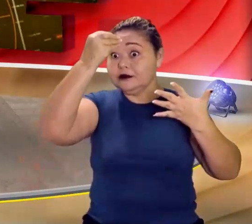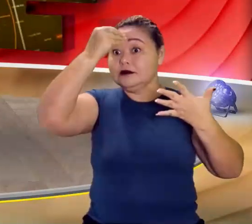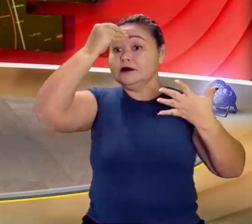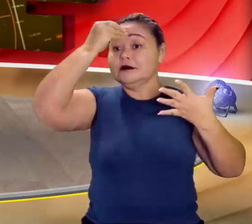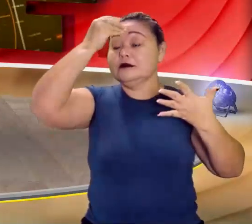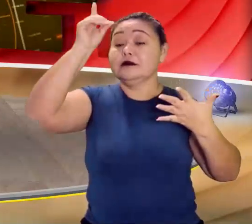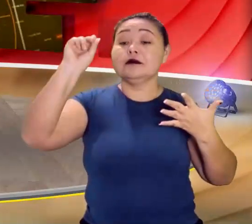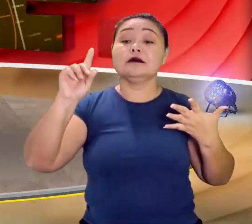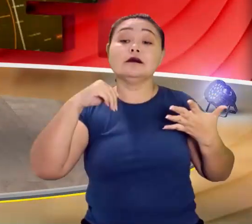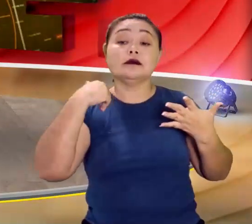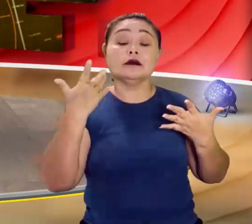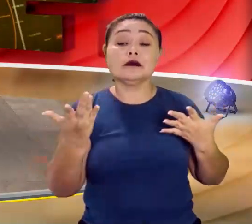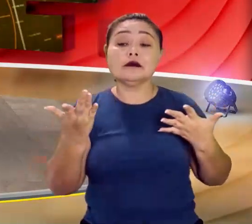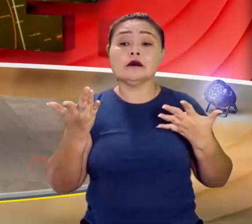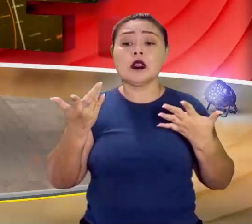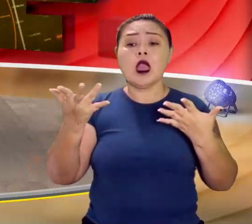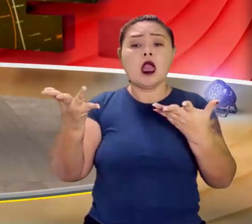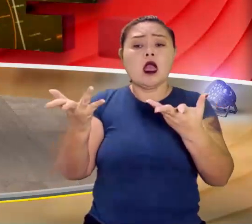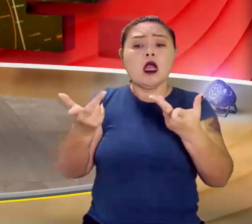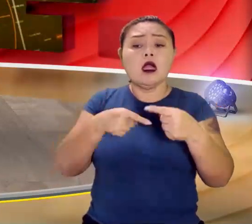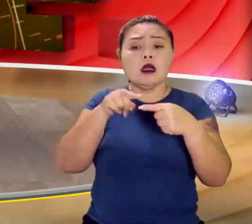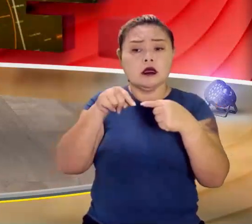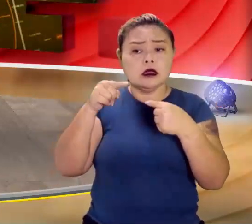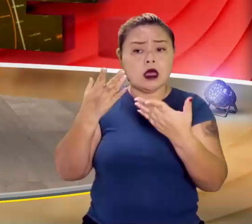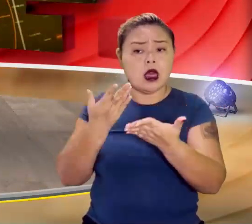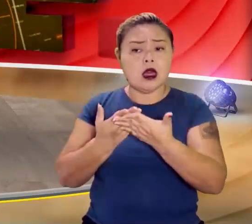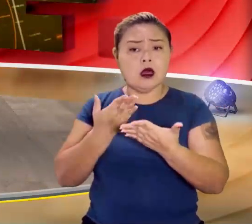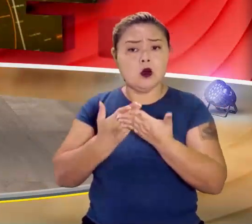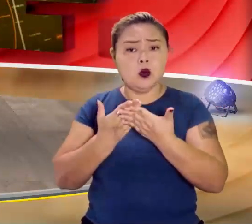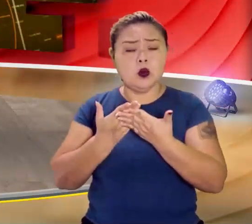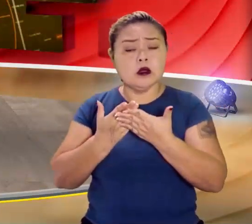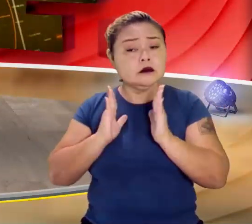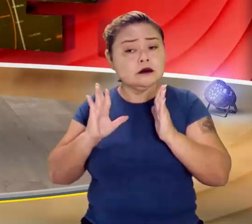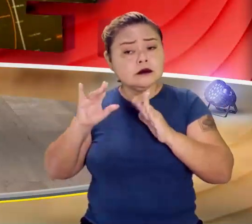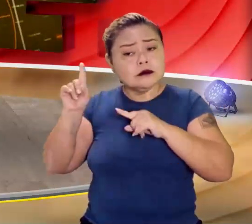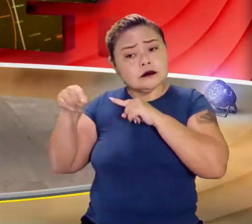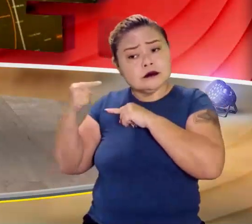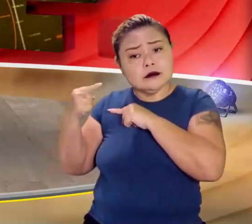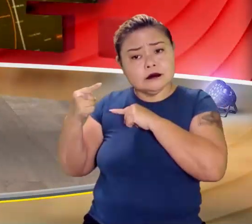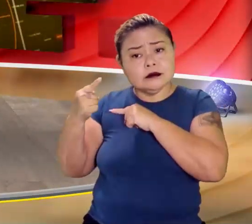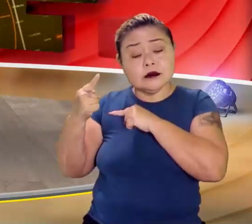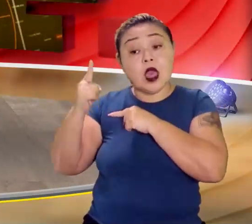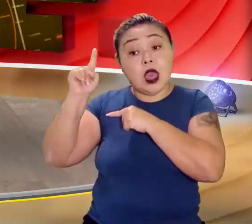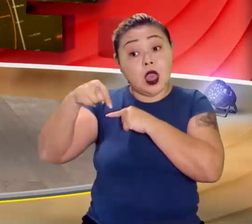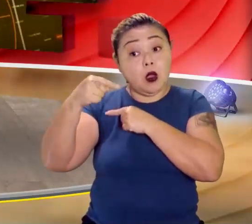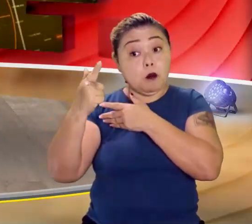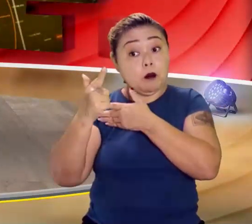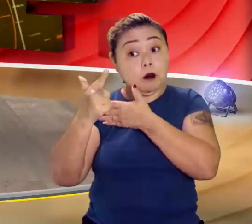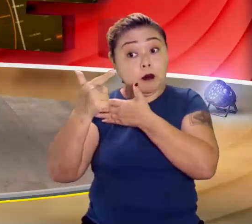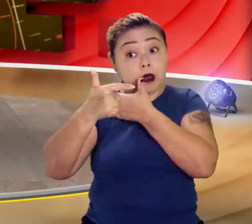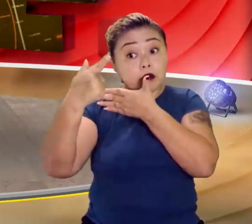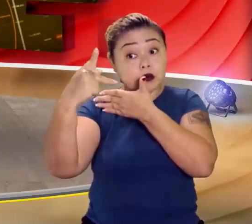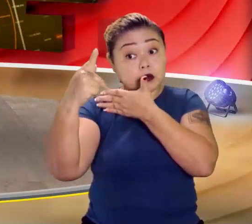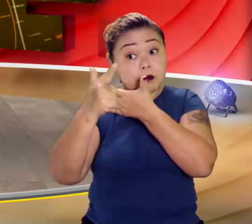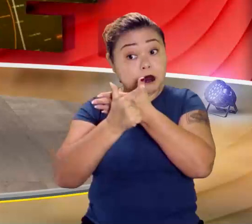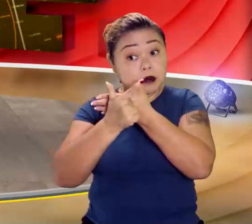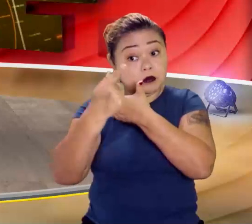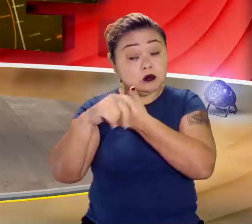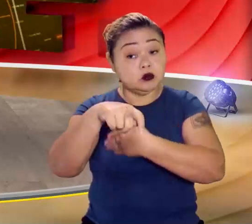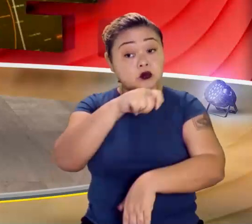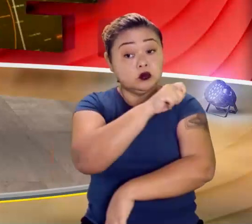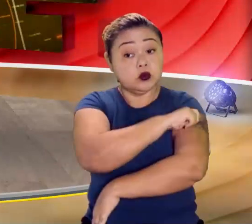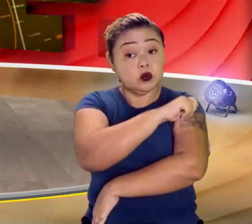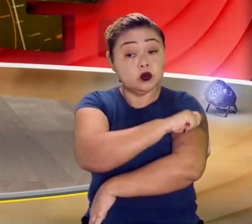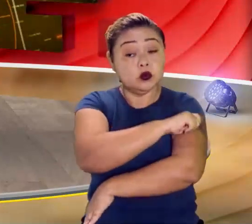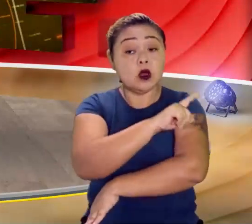E nesse, né, a nossa habilidade da aula, e é aqui que se encaixa o papel do aluno. Aí eu vou resgatar de novo a